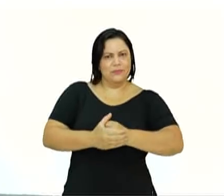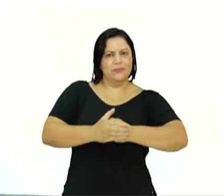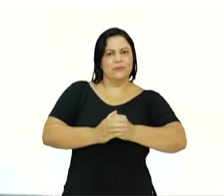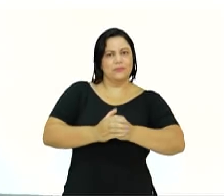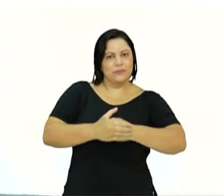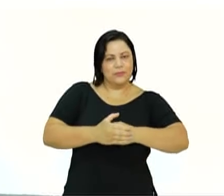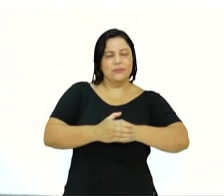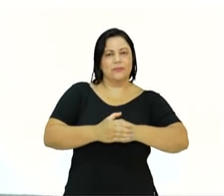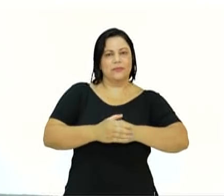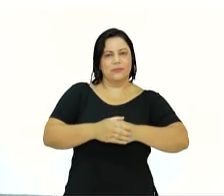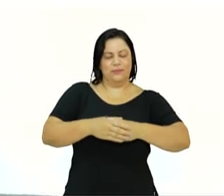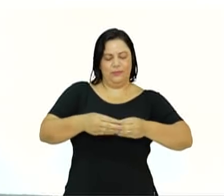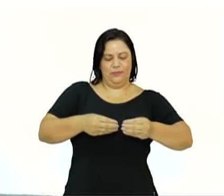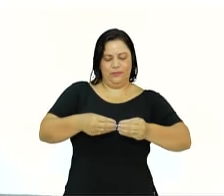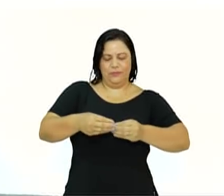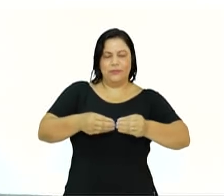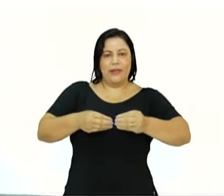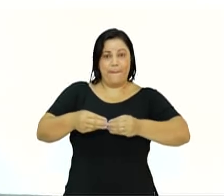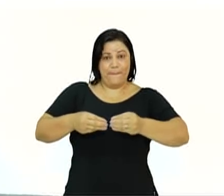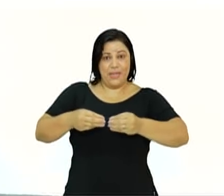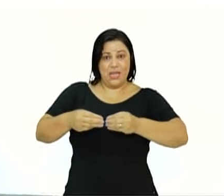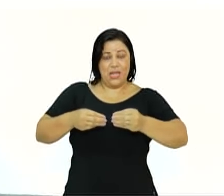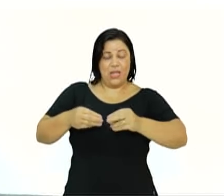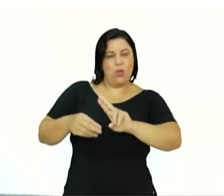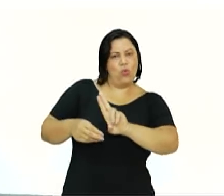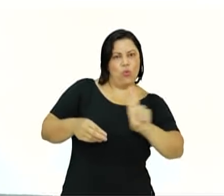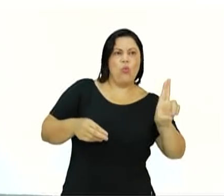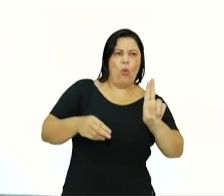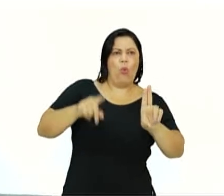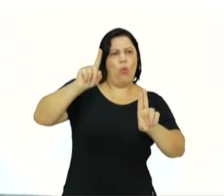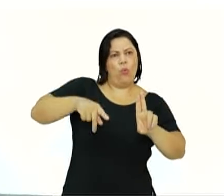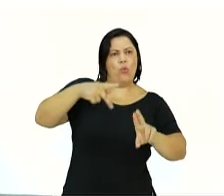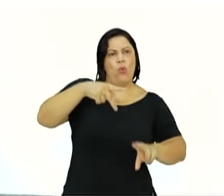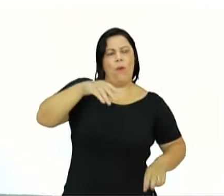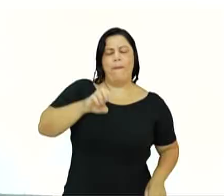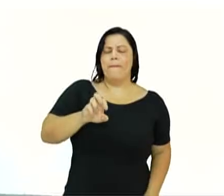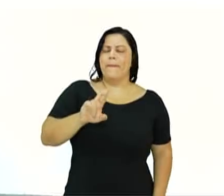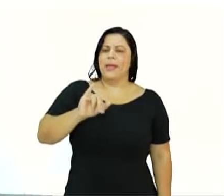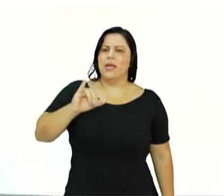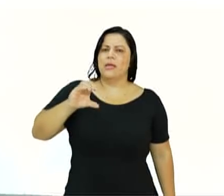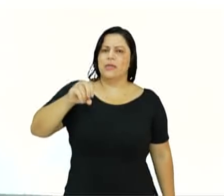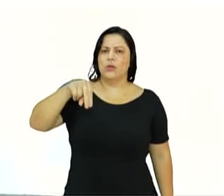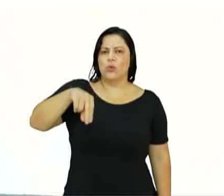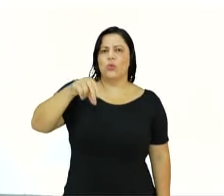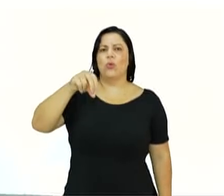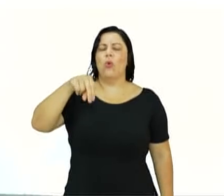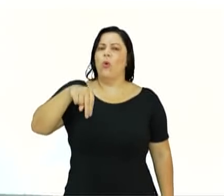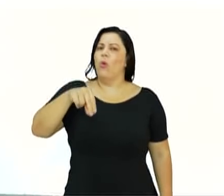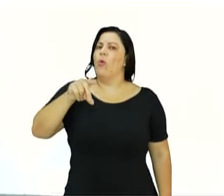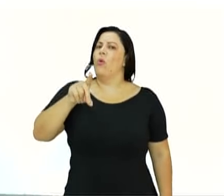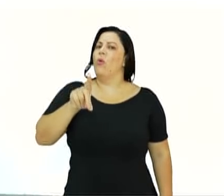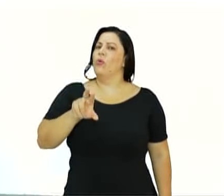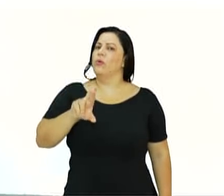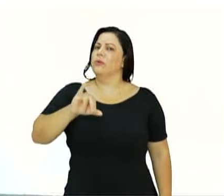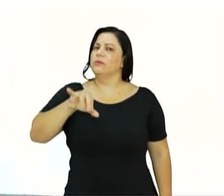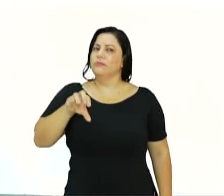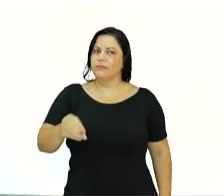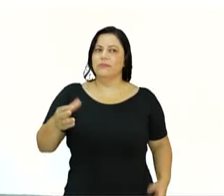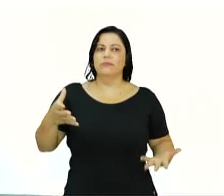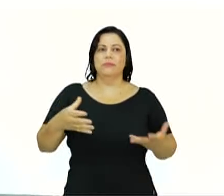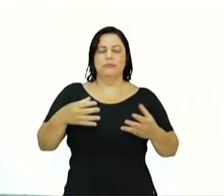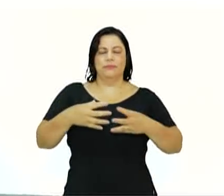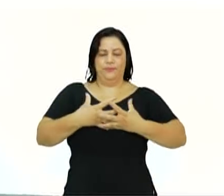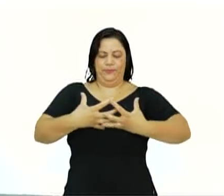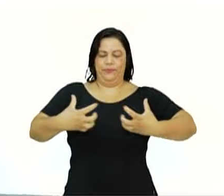uma membrana conjuntiva chamada de pericôndrio, uma membrana que reveste, né? Formado de tecido conjuntivo densamente disposto